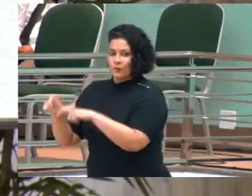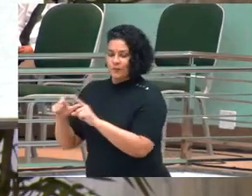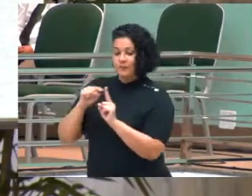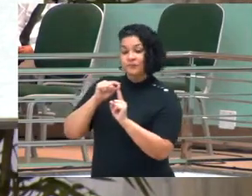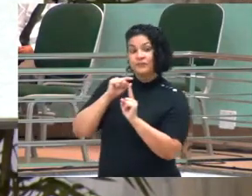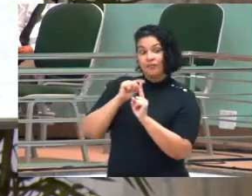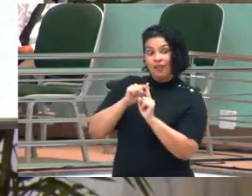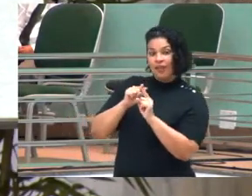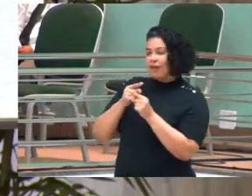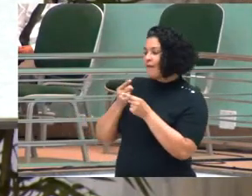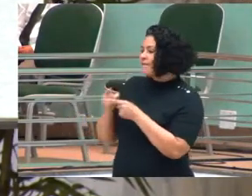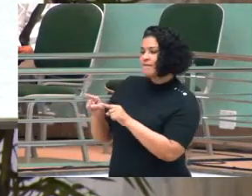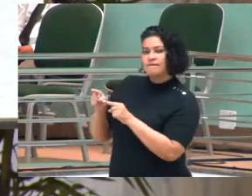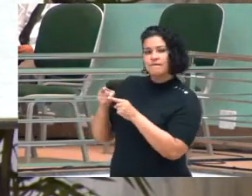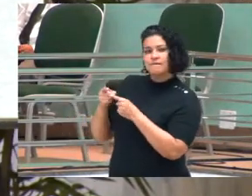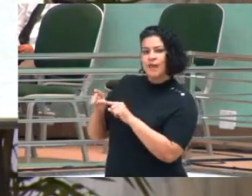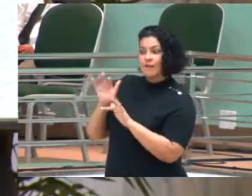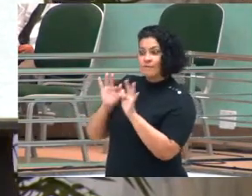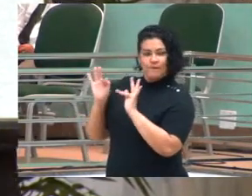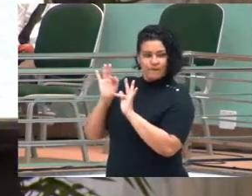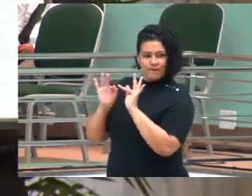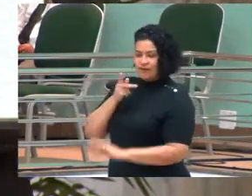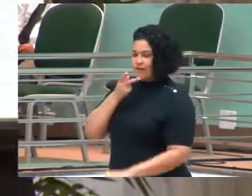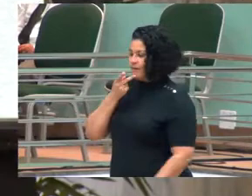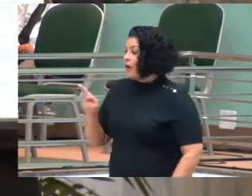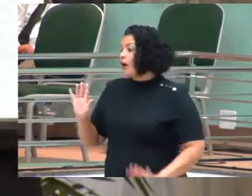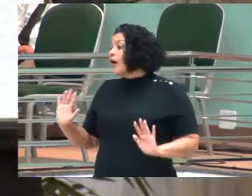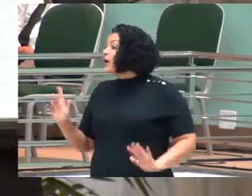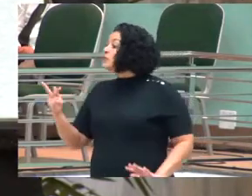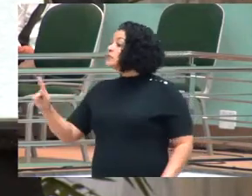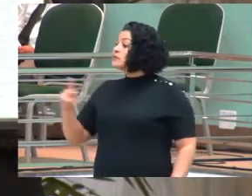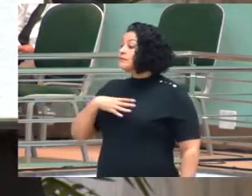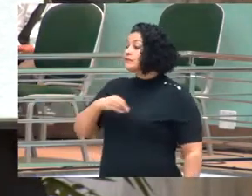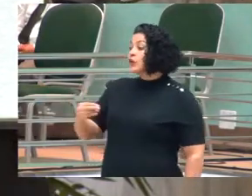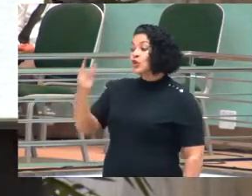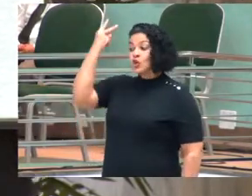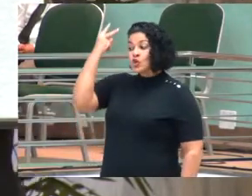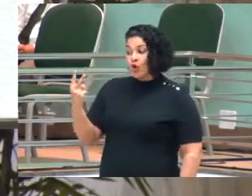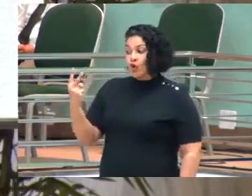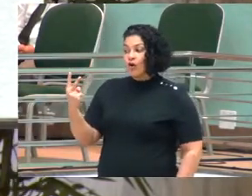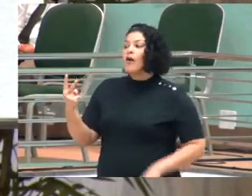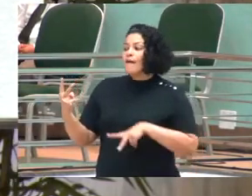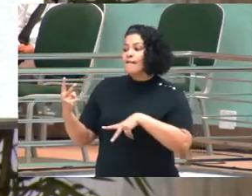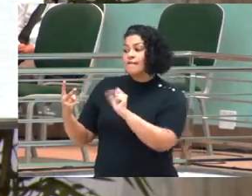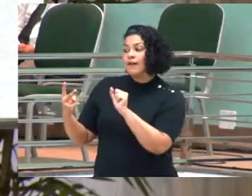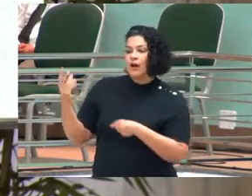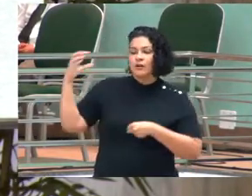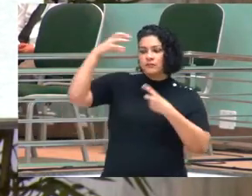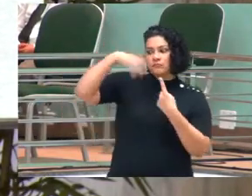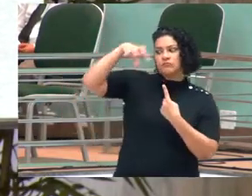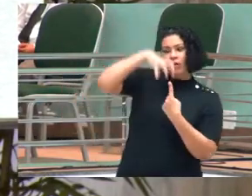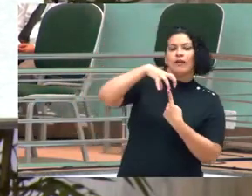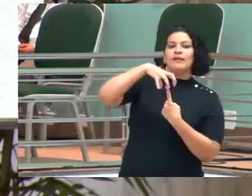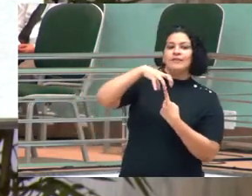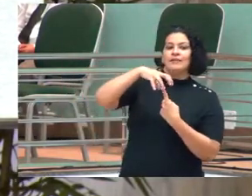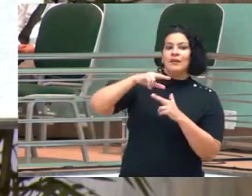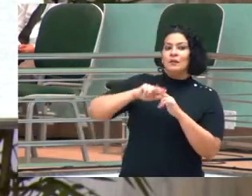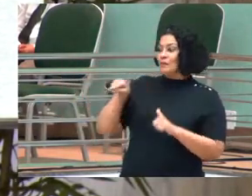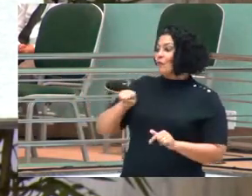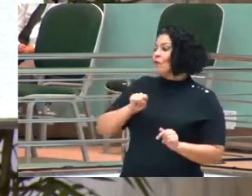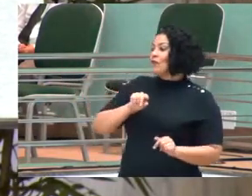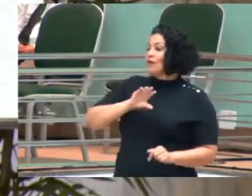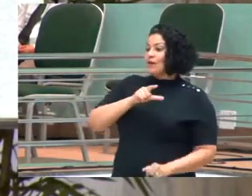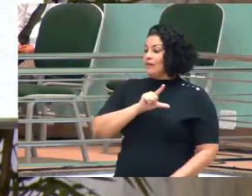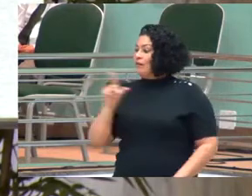enforcar, esganar os seus 2 filhos? Quando ele estava no leito de morte, ele deu uma ordem para sua